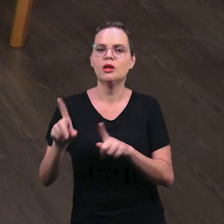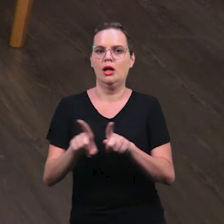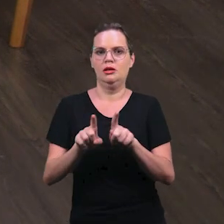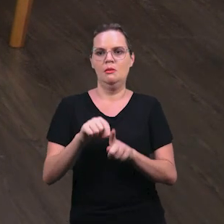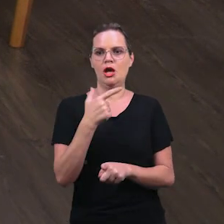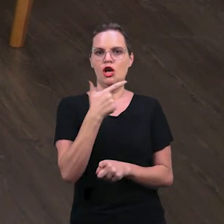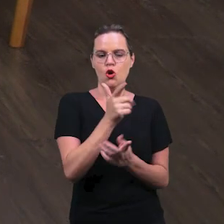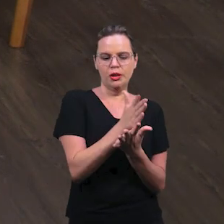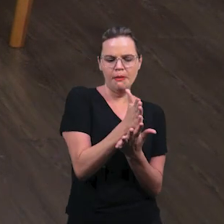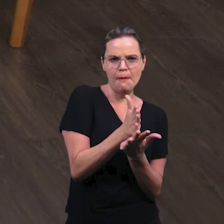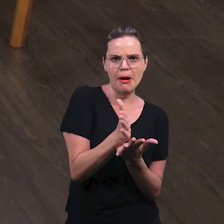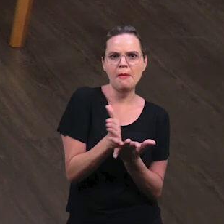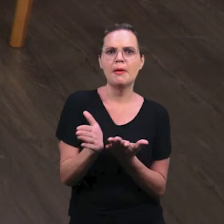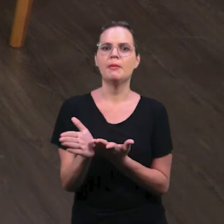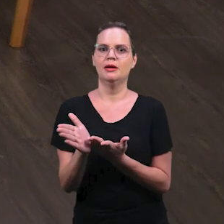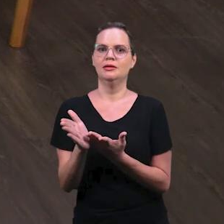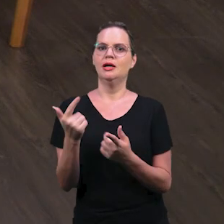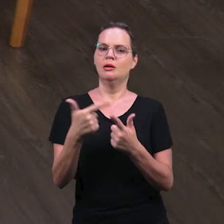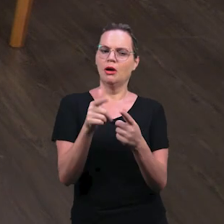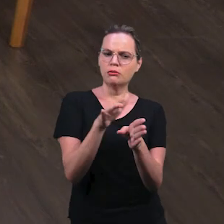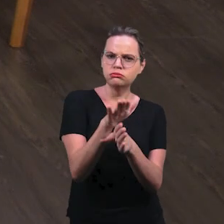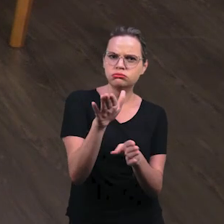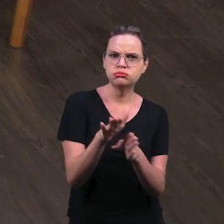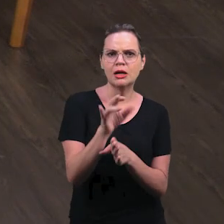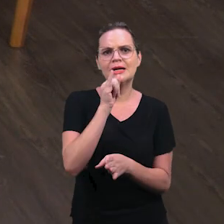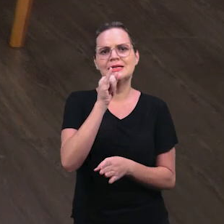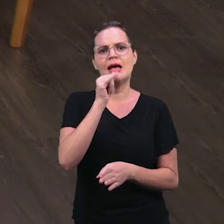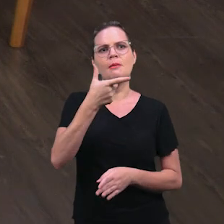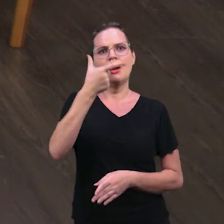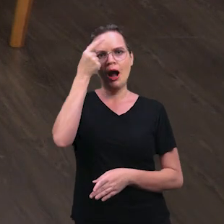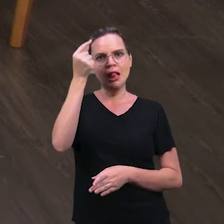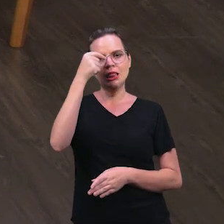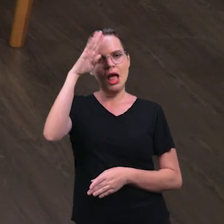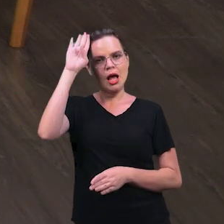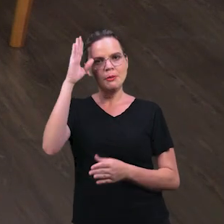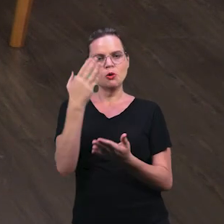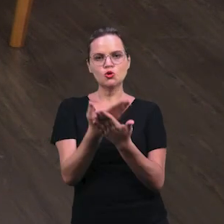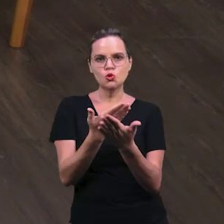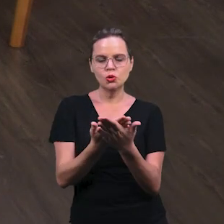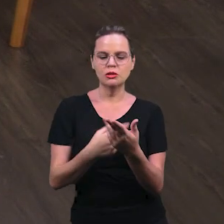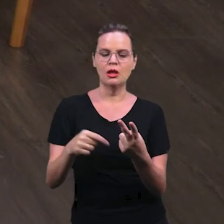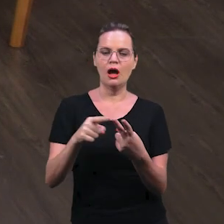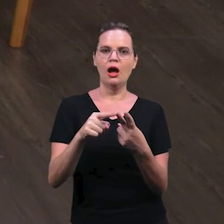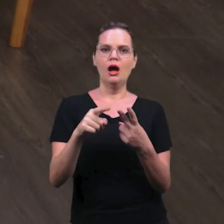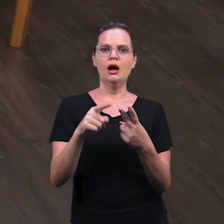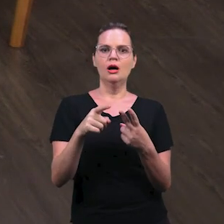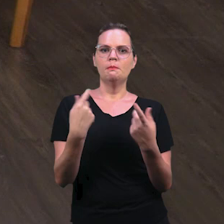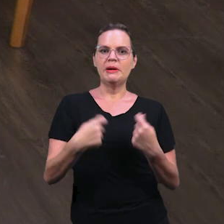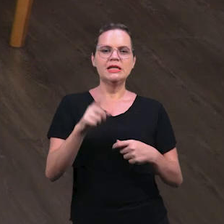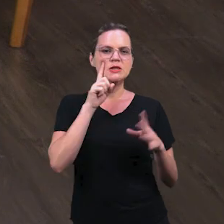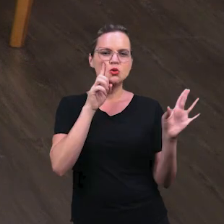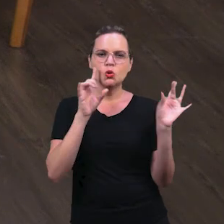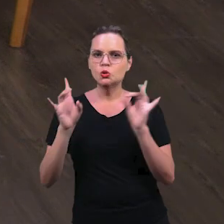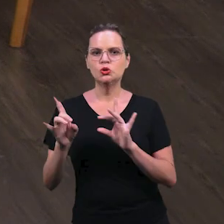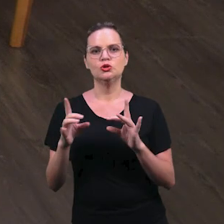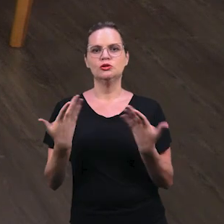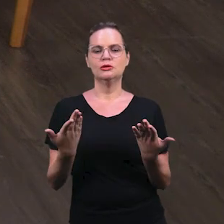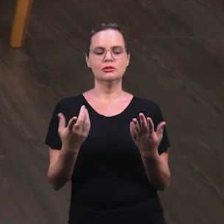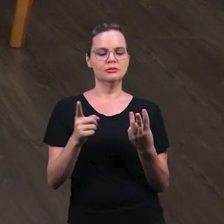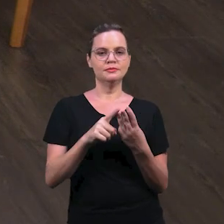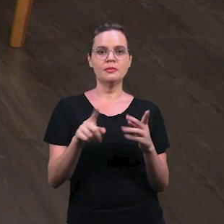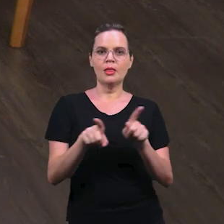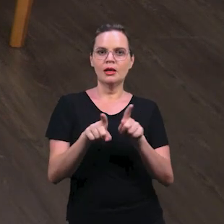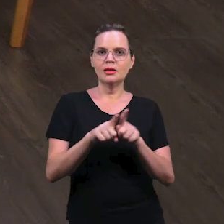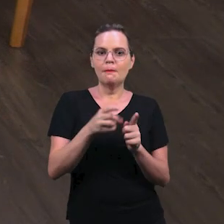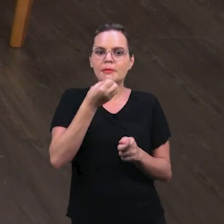cuidada em outros aspectos, né? Com orientações que são acadêmicas, que valorizam os estudos, que valorizam uma rotina da família,